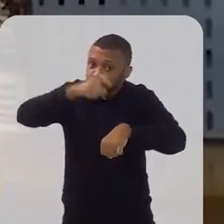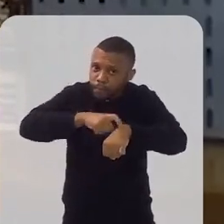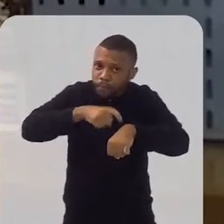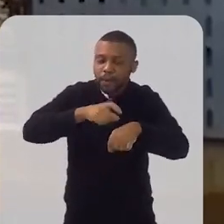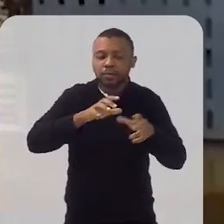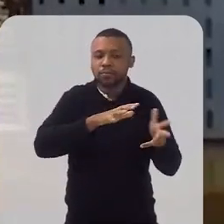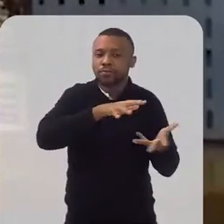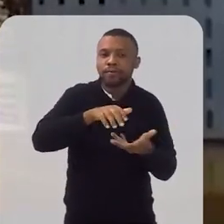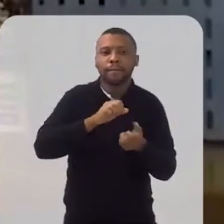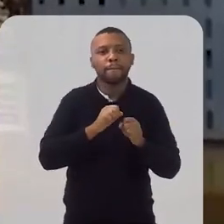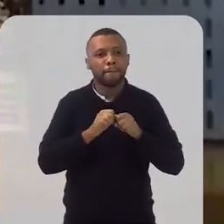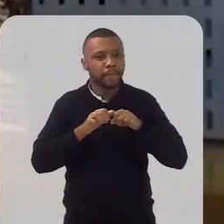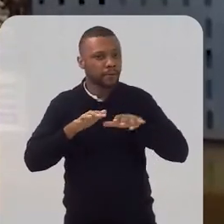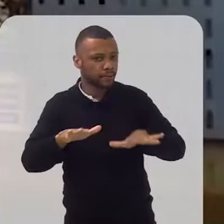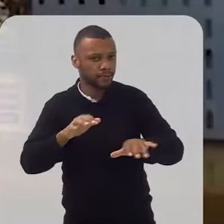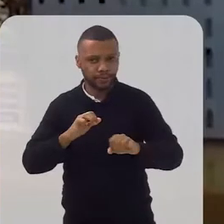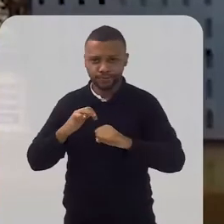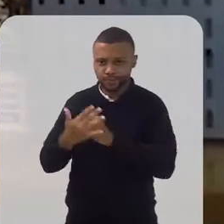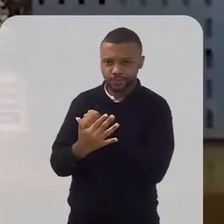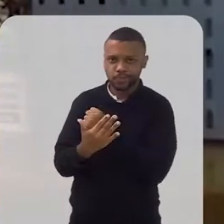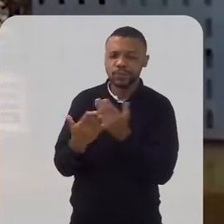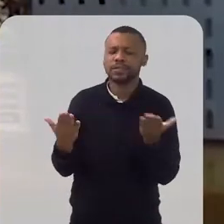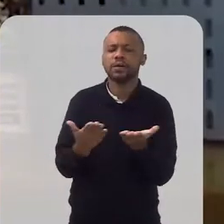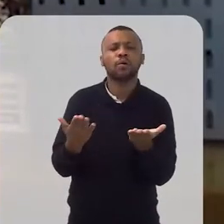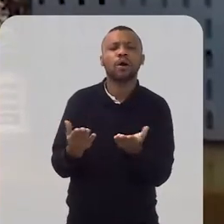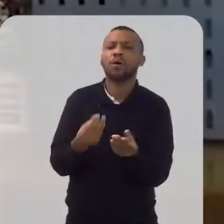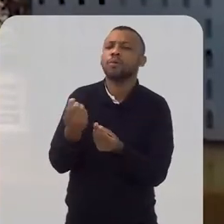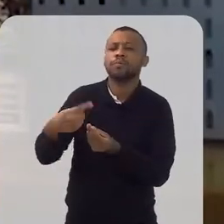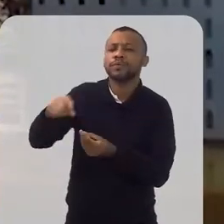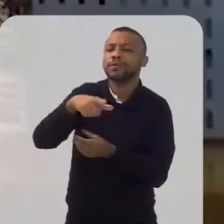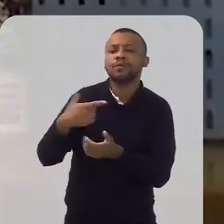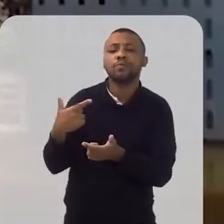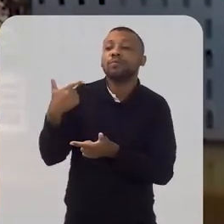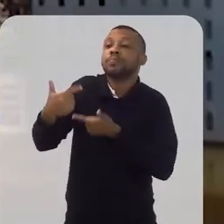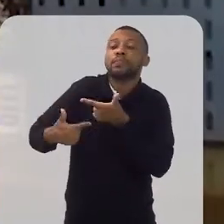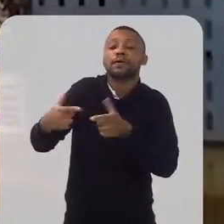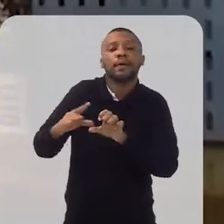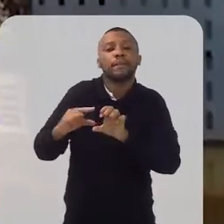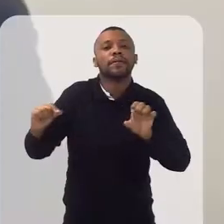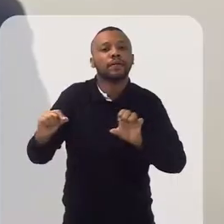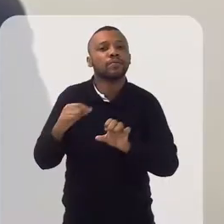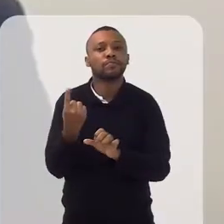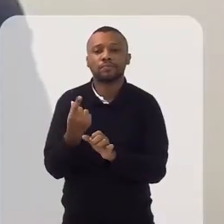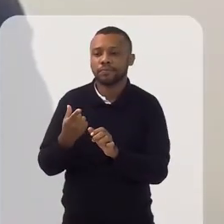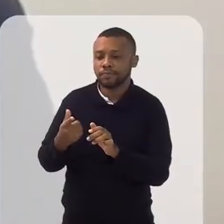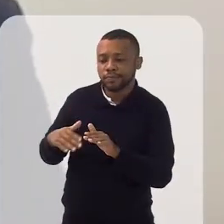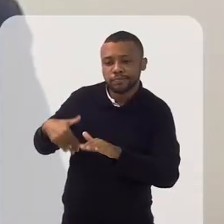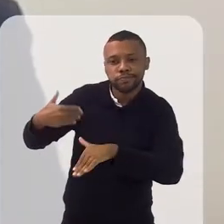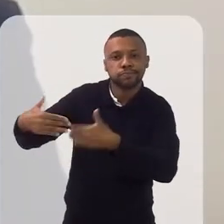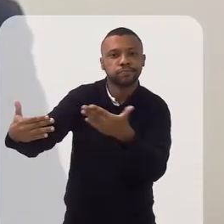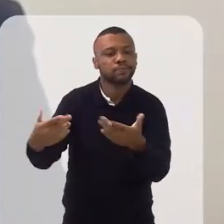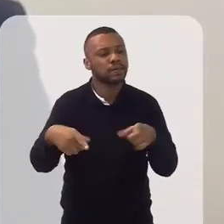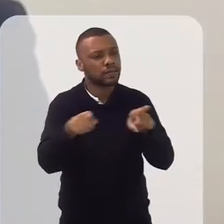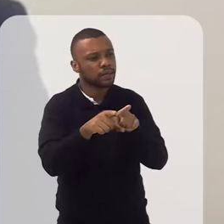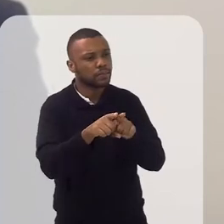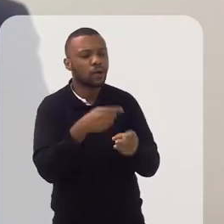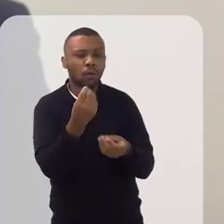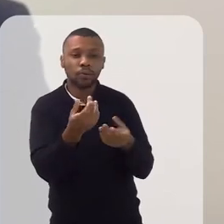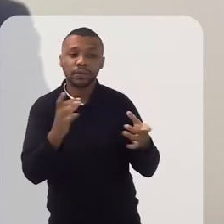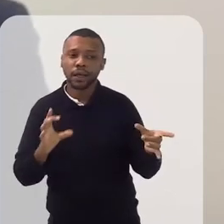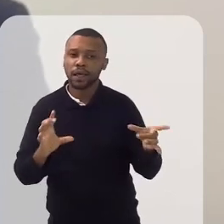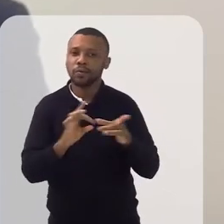pandemia, mas olhando para frente. E agora, como é que vocês vão empreender de uma forma mais constante? E outro ponto importante também é essa questão